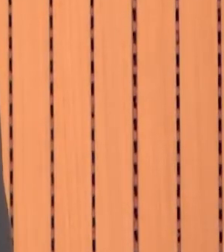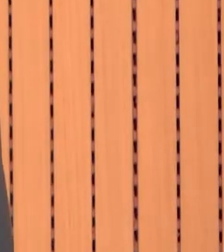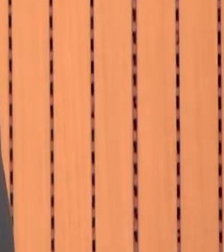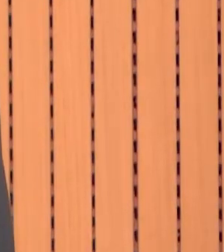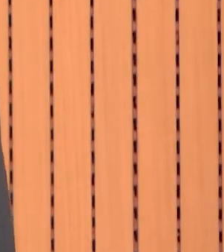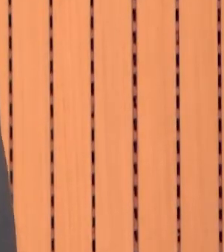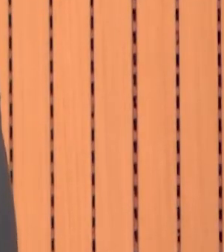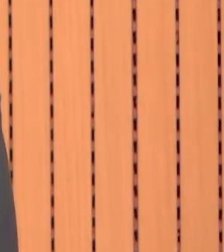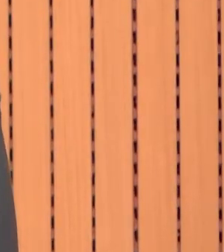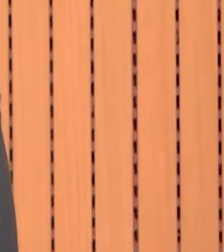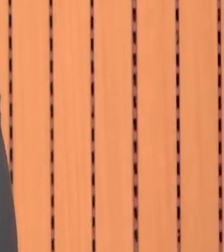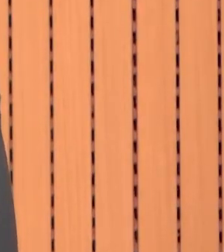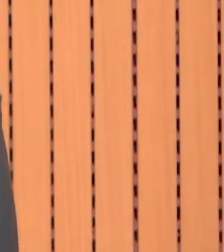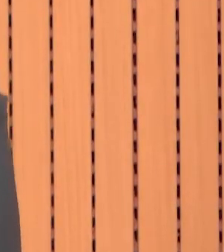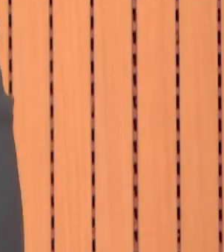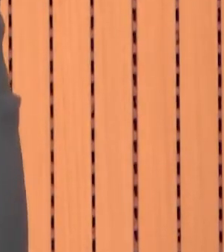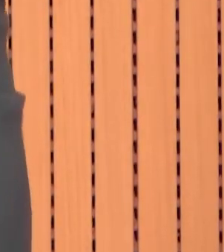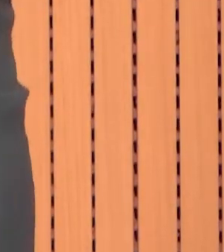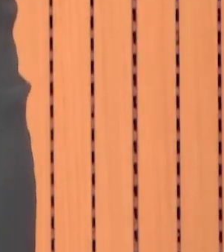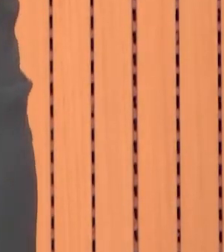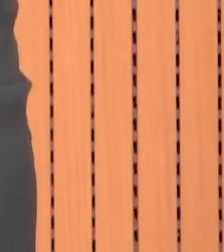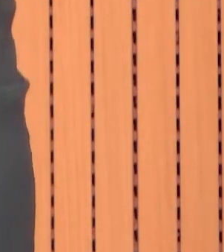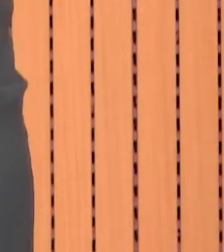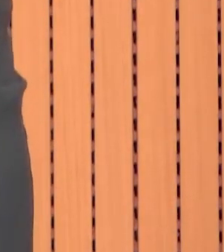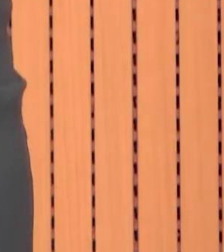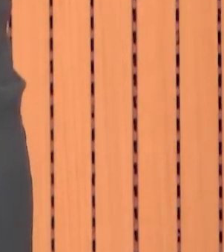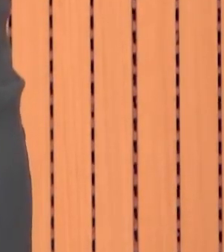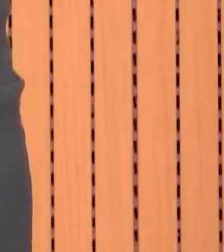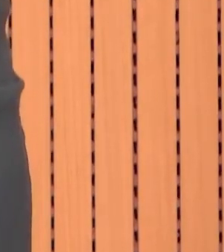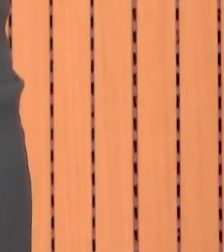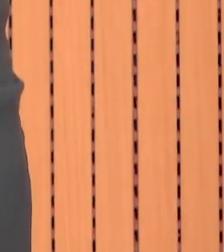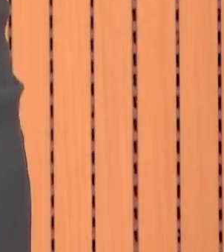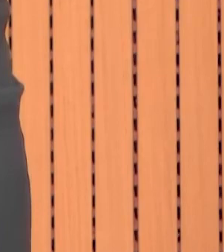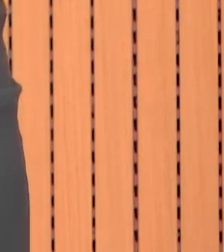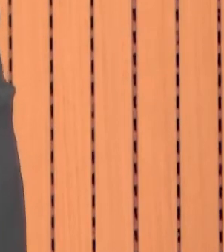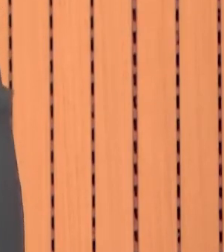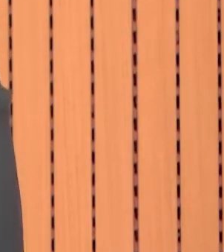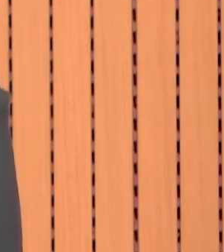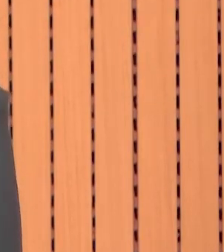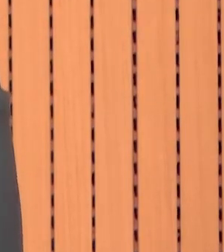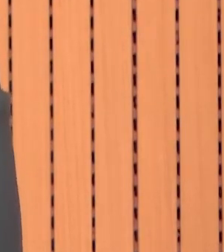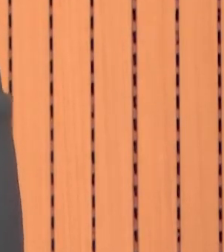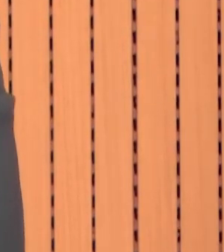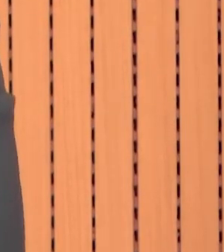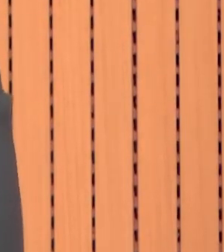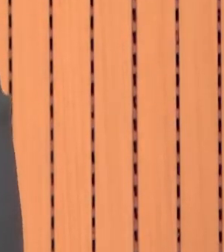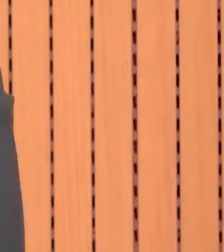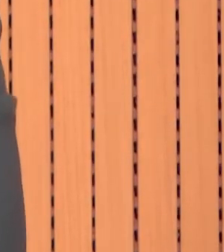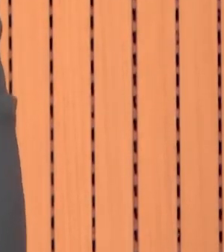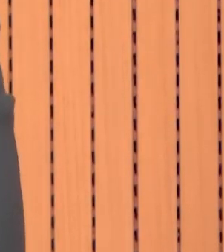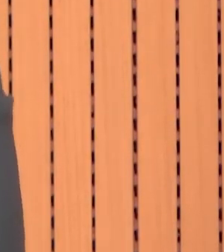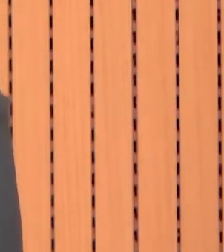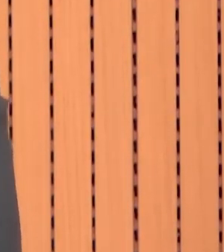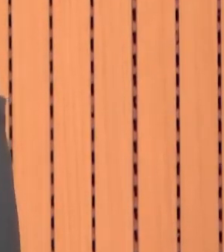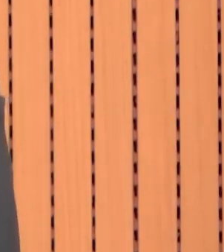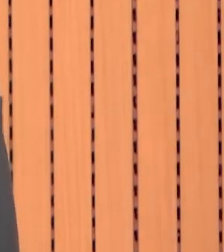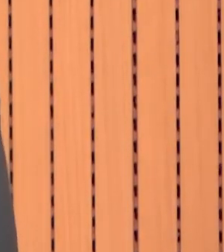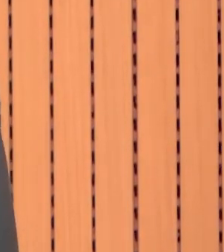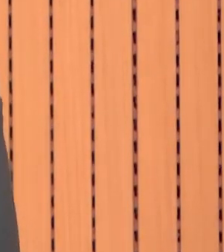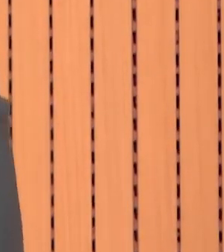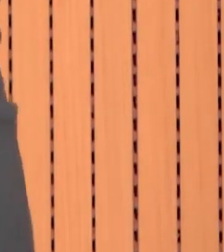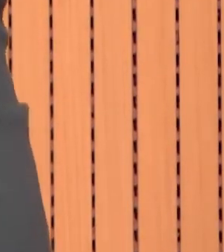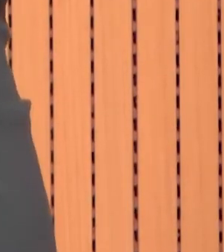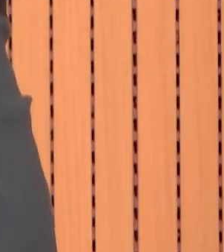Gatti. Continuamos atendendo no meio de uma reforma, isso é um desafio enorme para a gente. Temos planos de contingenciamento